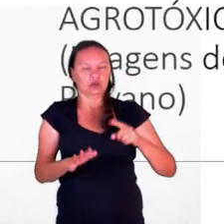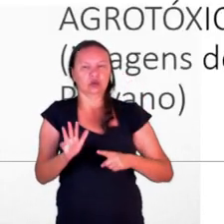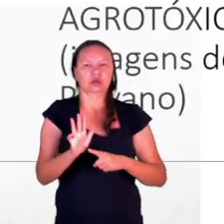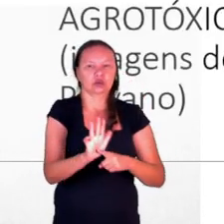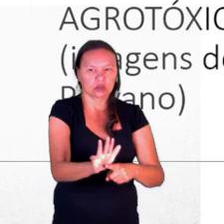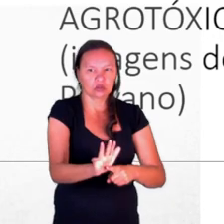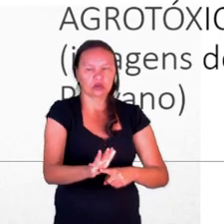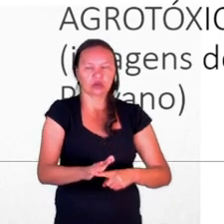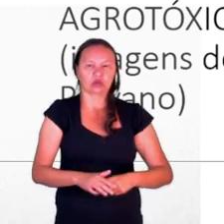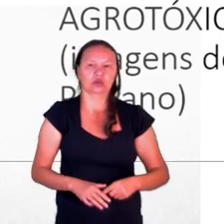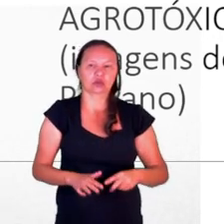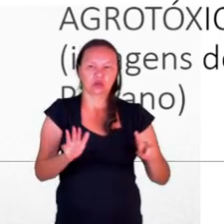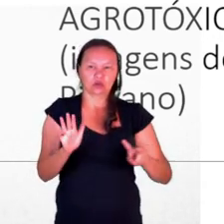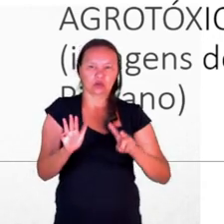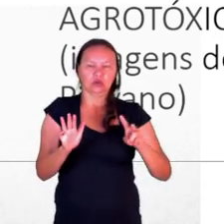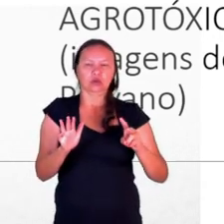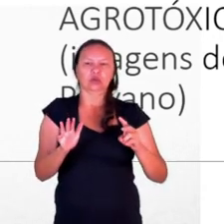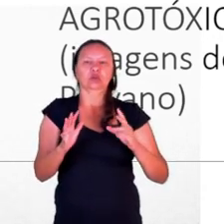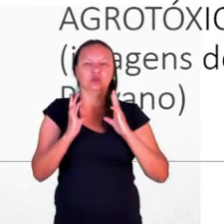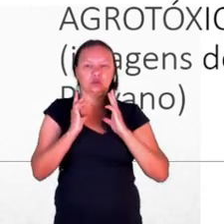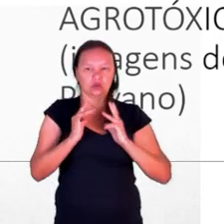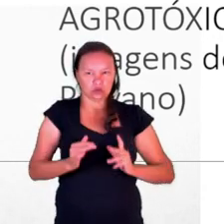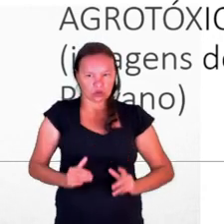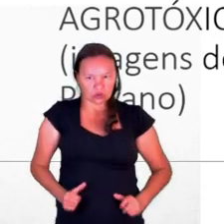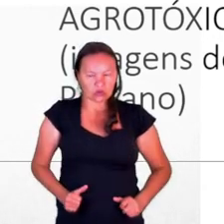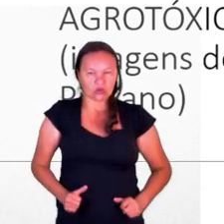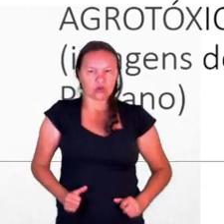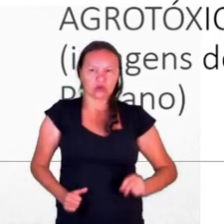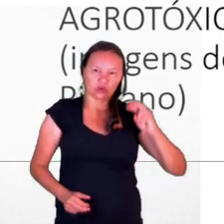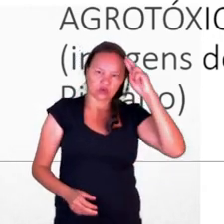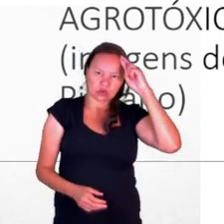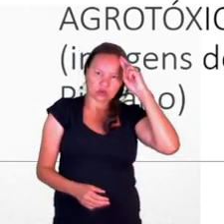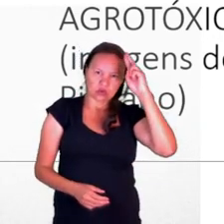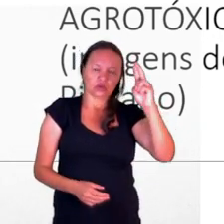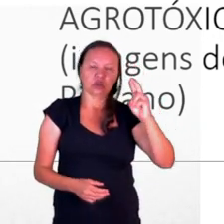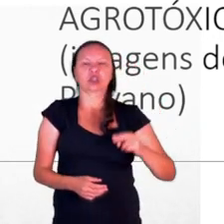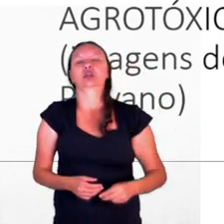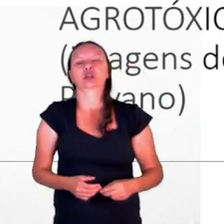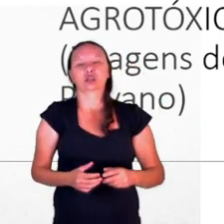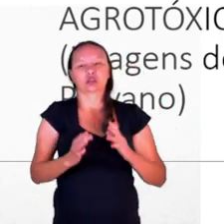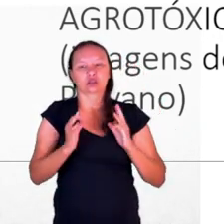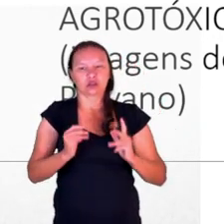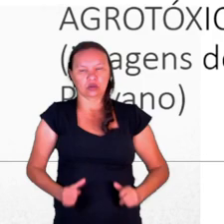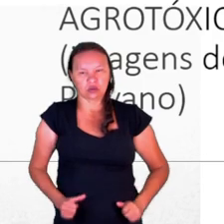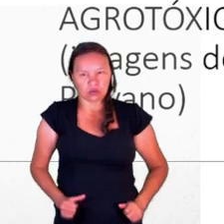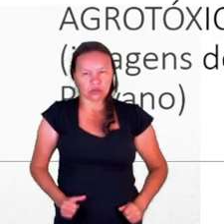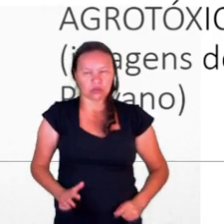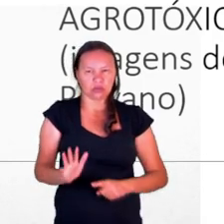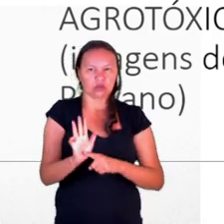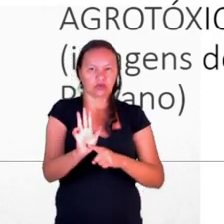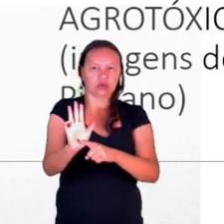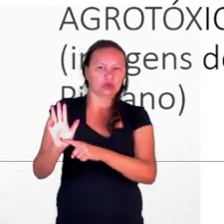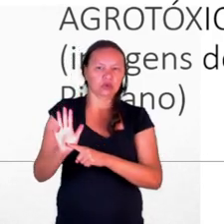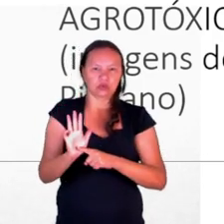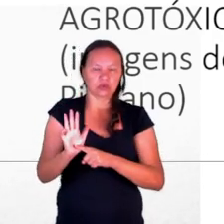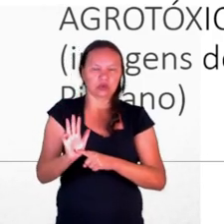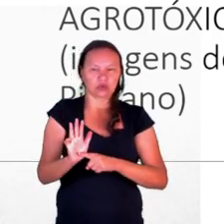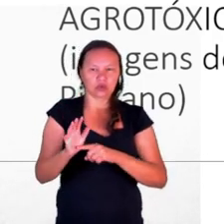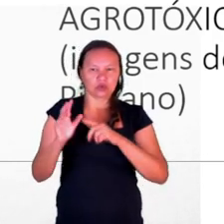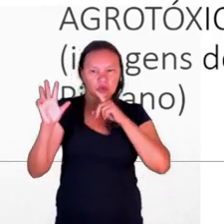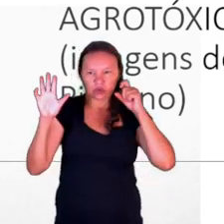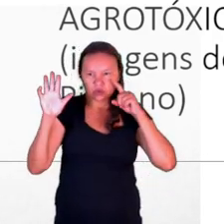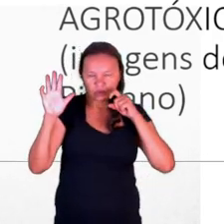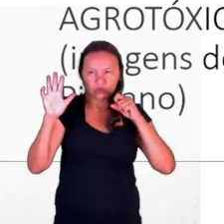fruição de outros Direitos Humanos Aqui nós temos umas imagens do H fotógrafo argentino Pablo